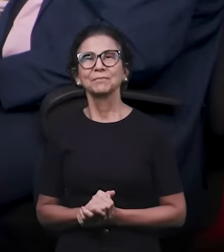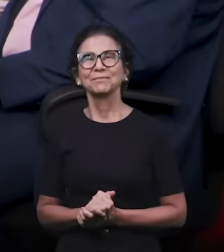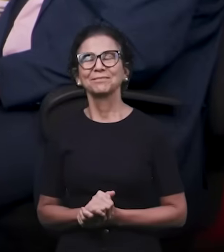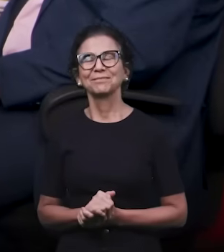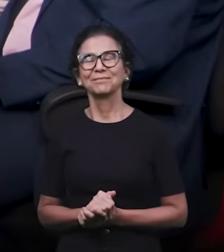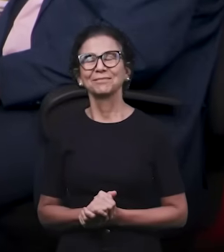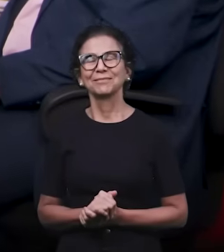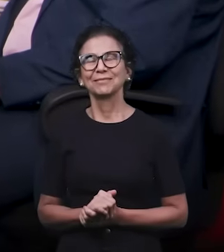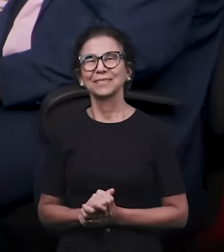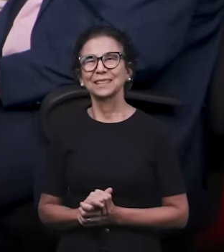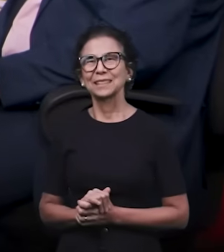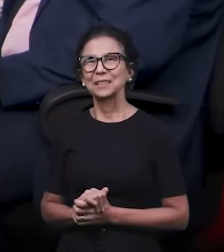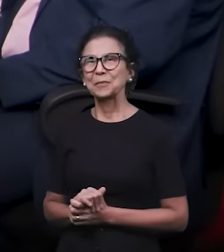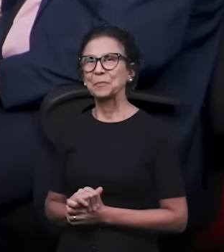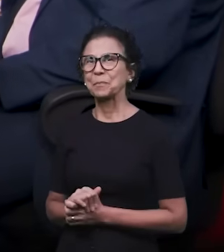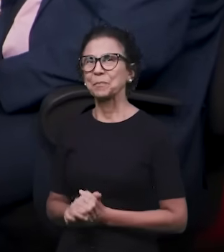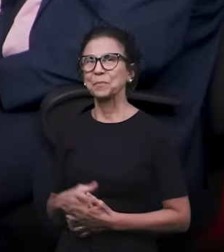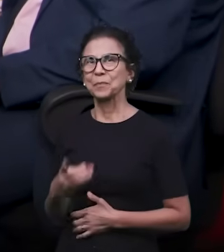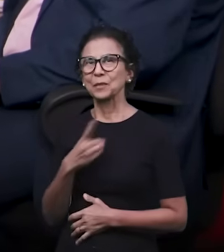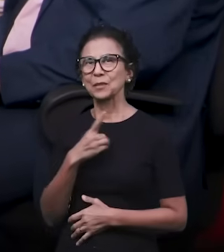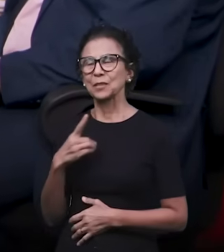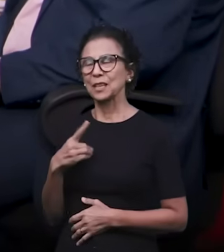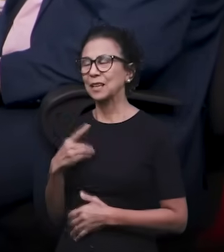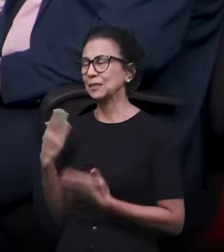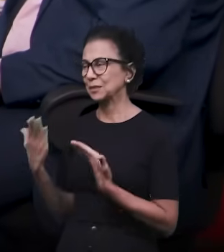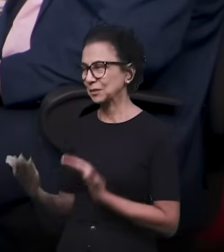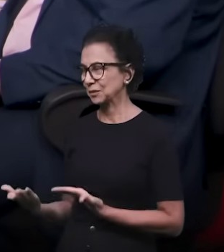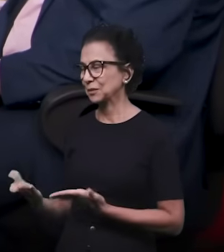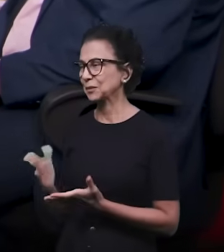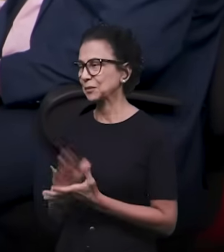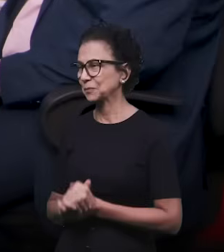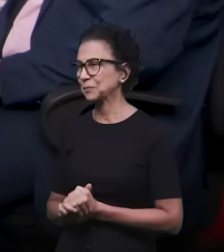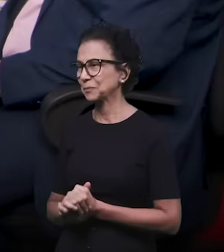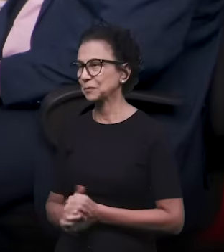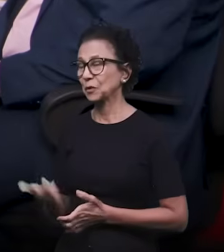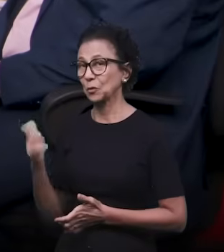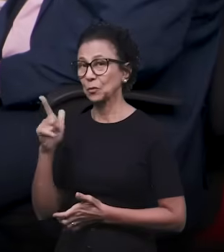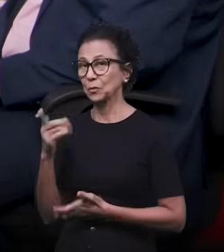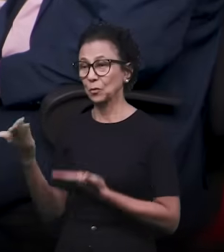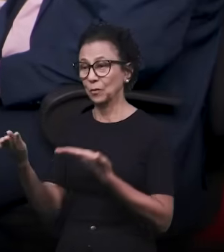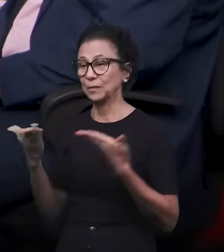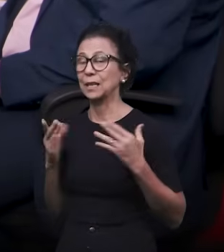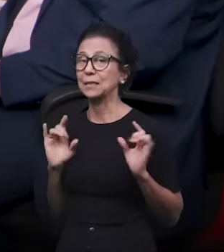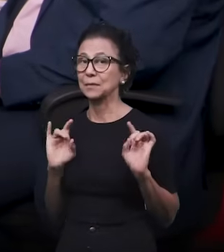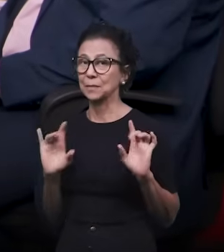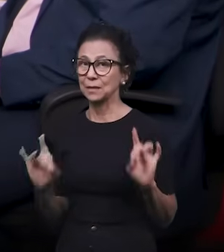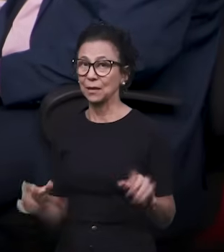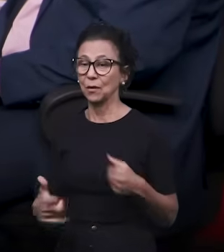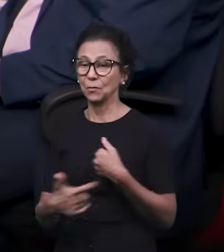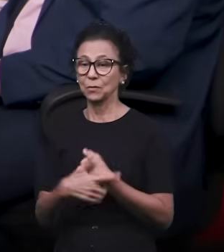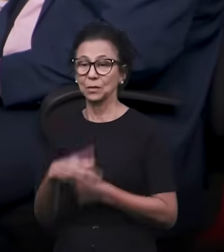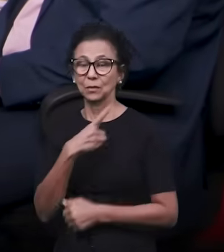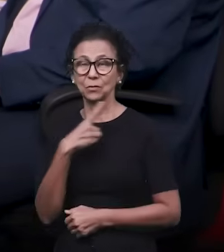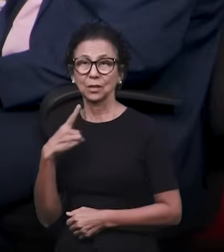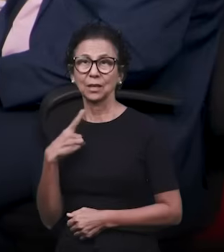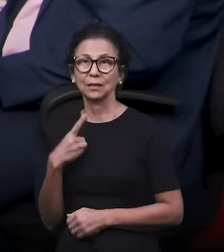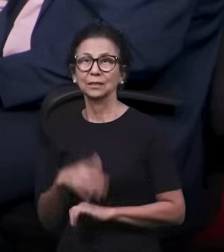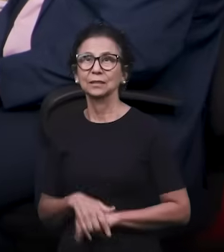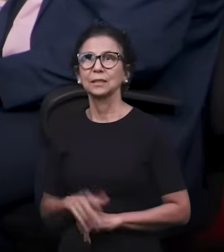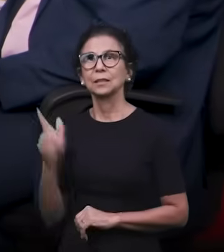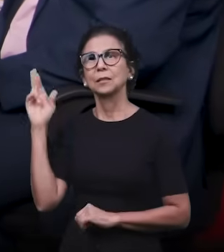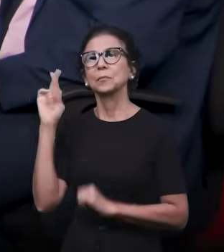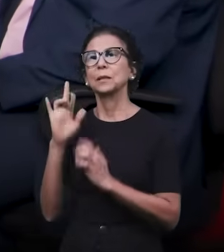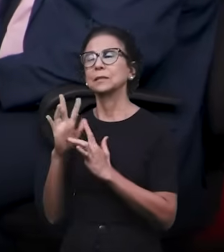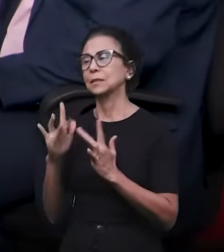nosso querido companheiro, o diácono Wellington Pandeles, que mais uma vez nosso convidado especial como diácono para estar aqui conosco. Wellington, a paz do